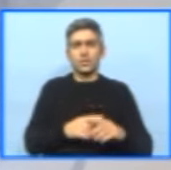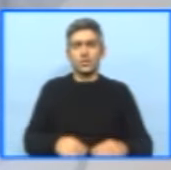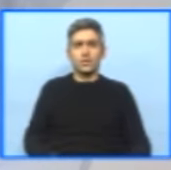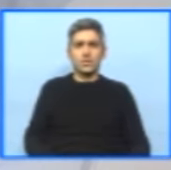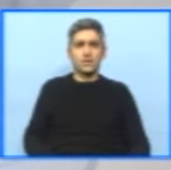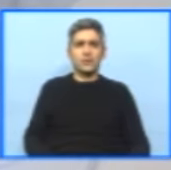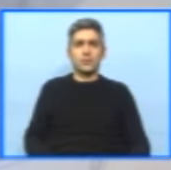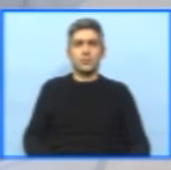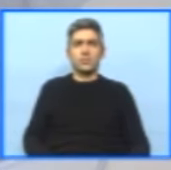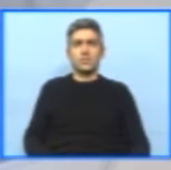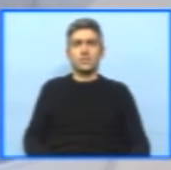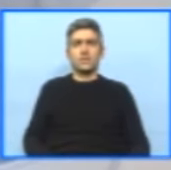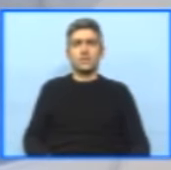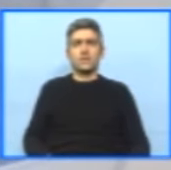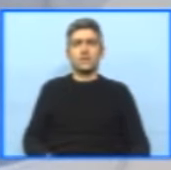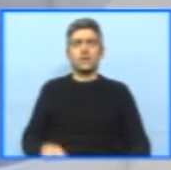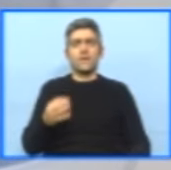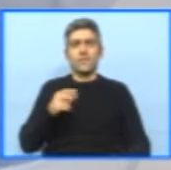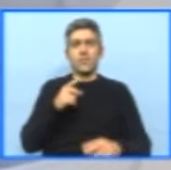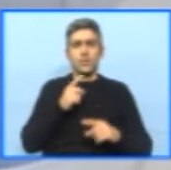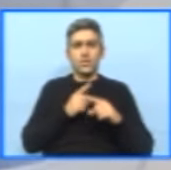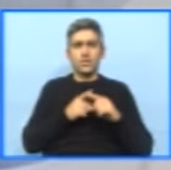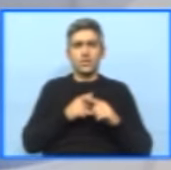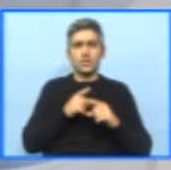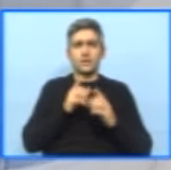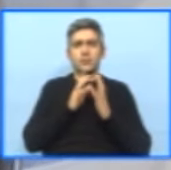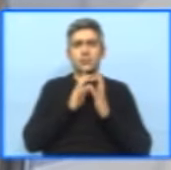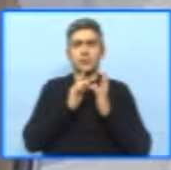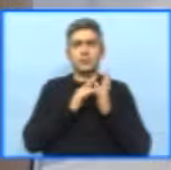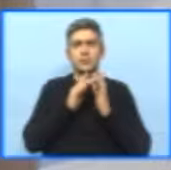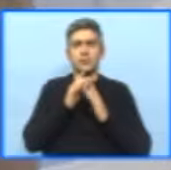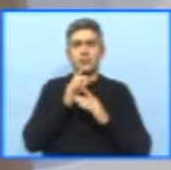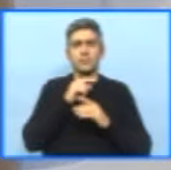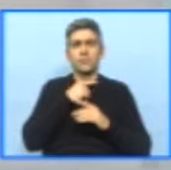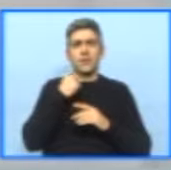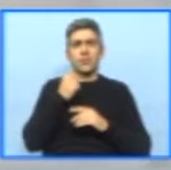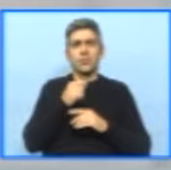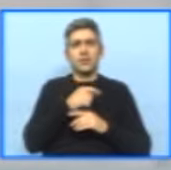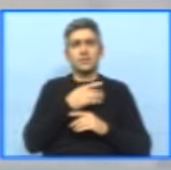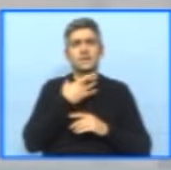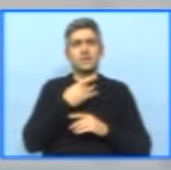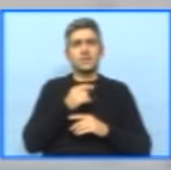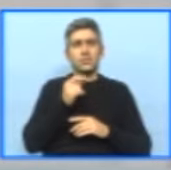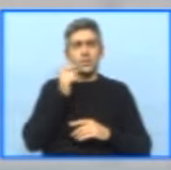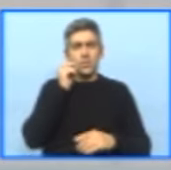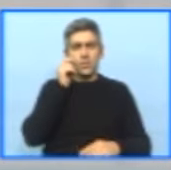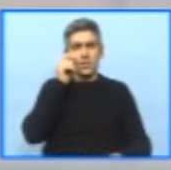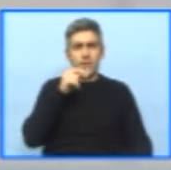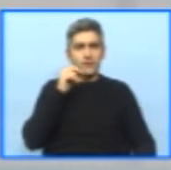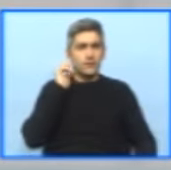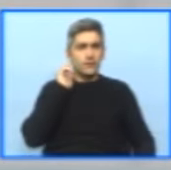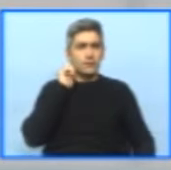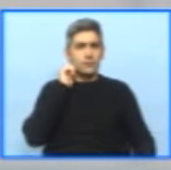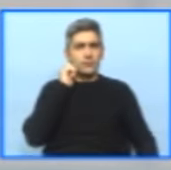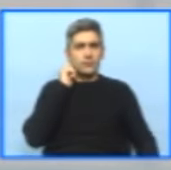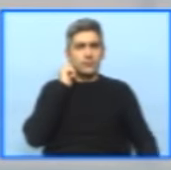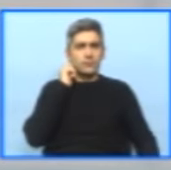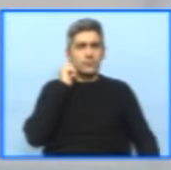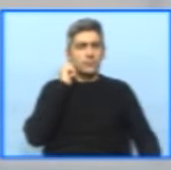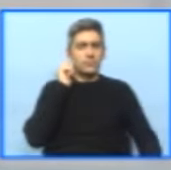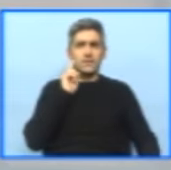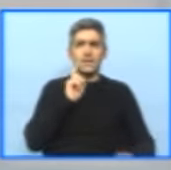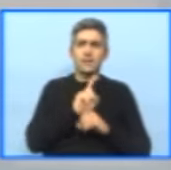cruz foi na cruz que Cristo matou a sede do homem. Um texto, por certo, inspirador e cheio de outros elementos que não sei se a irmã Cecinha